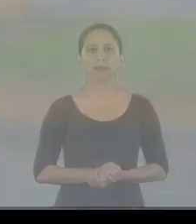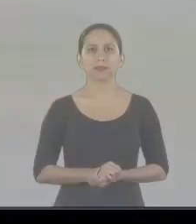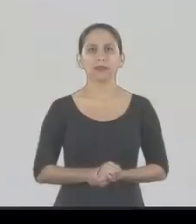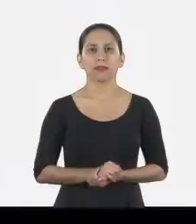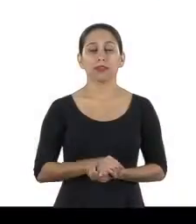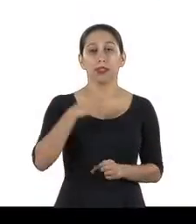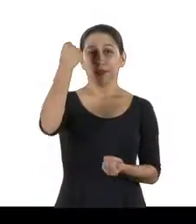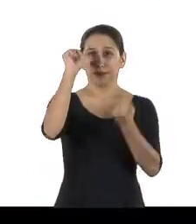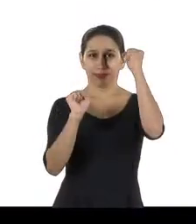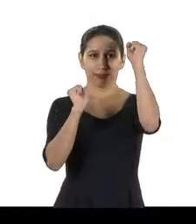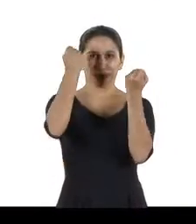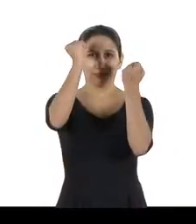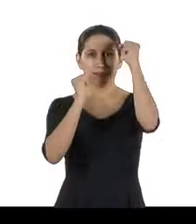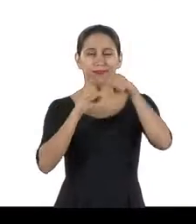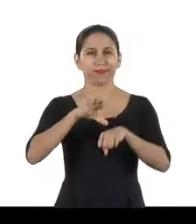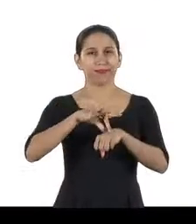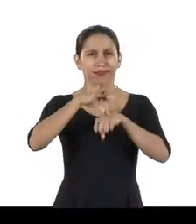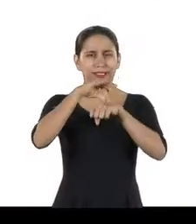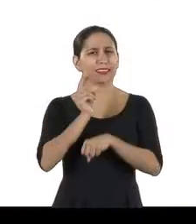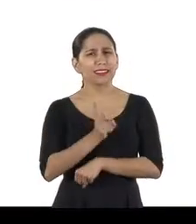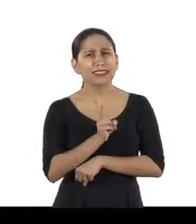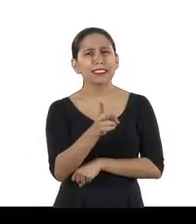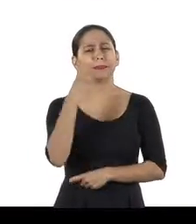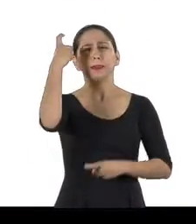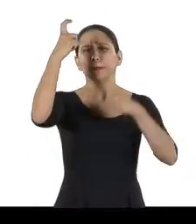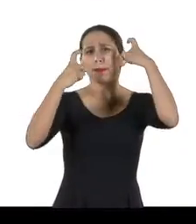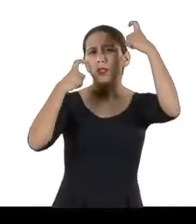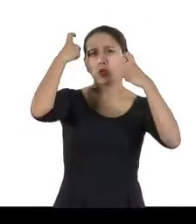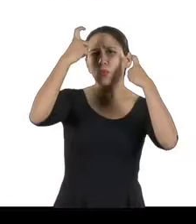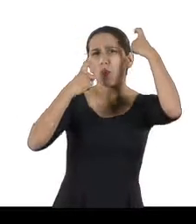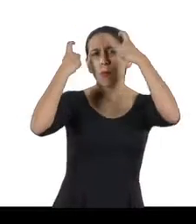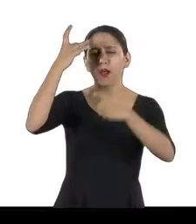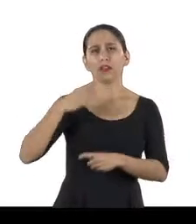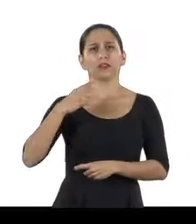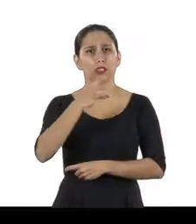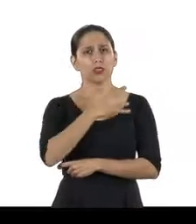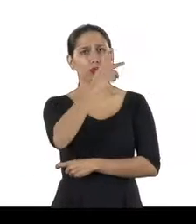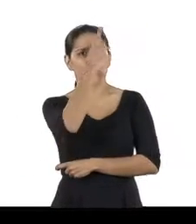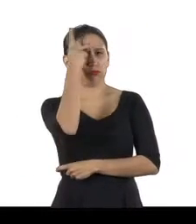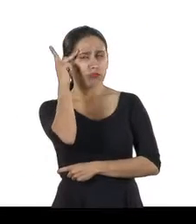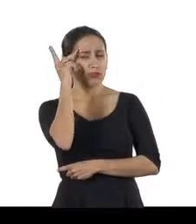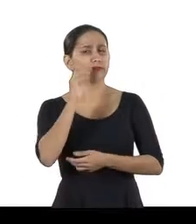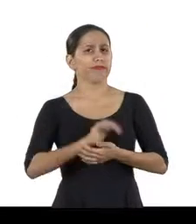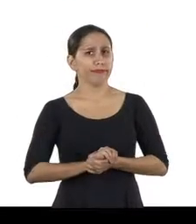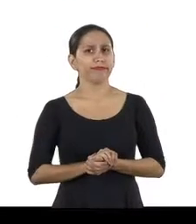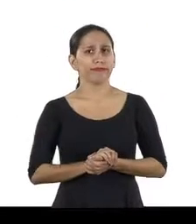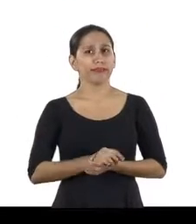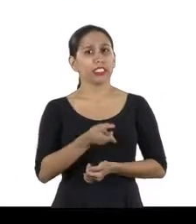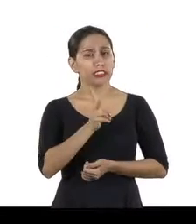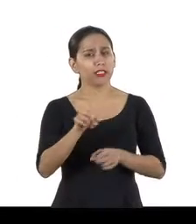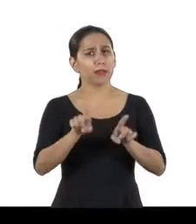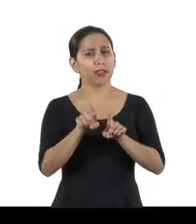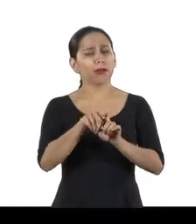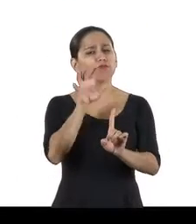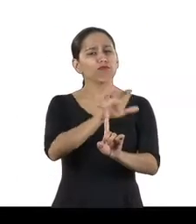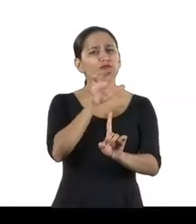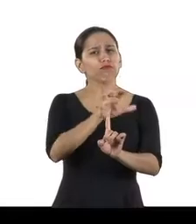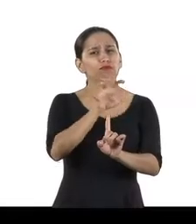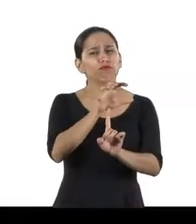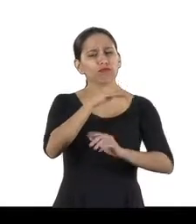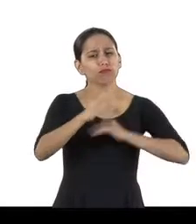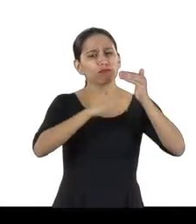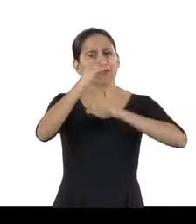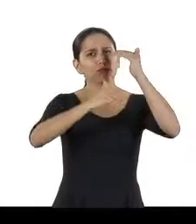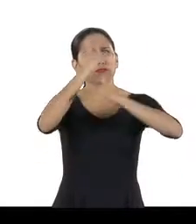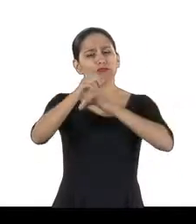A indústria de proteína animal está sempre preocupada com a saúde do trabalhador, incentivando a sua promoção dentro do ambiente de trabalho.